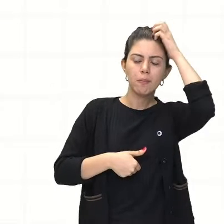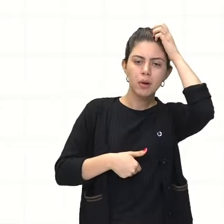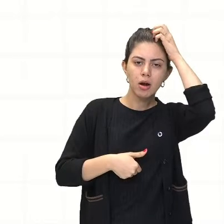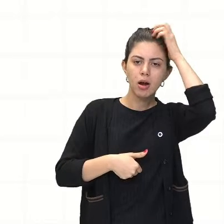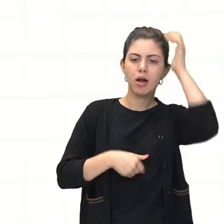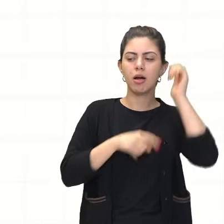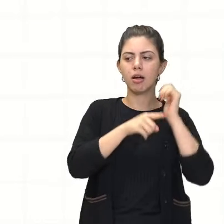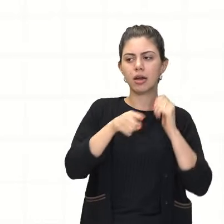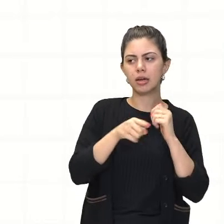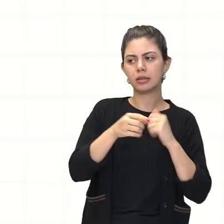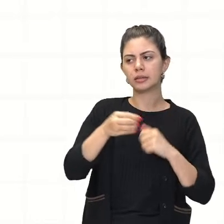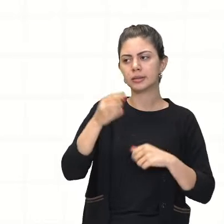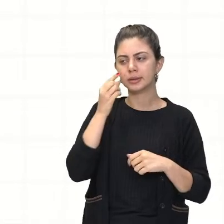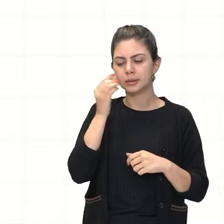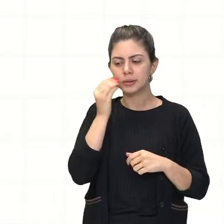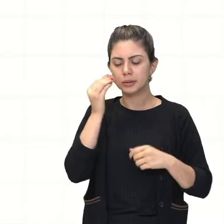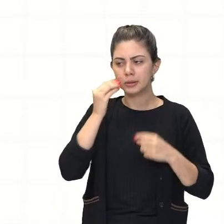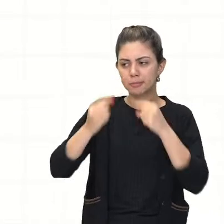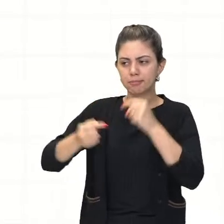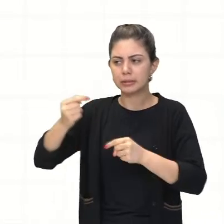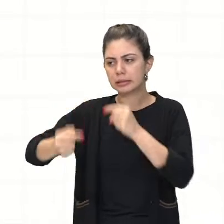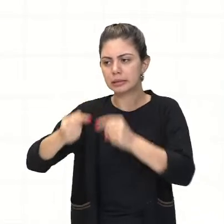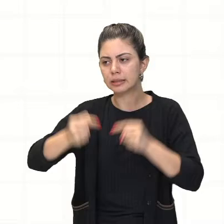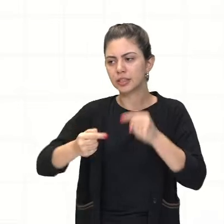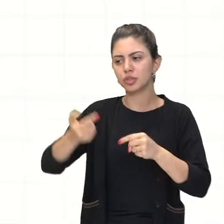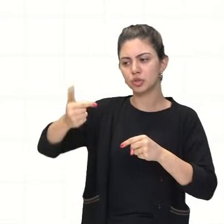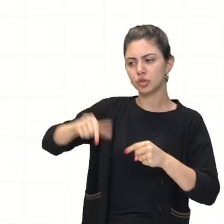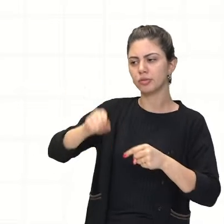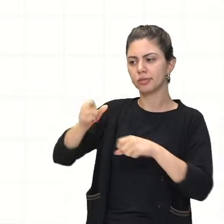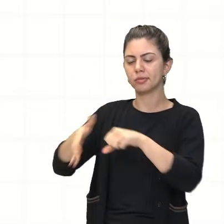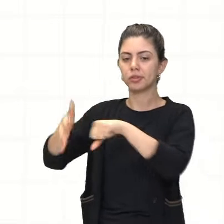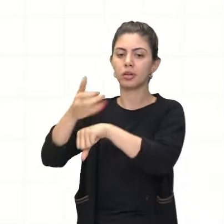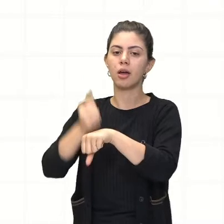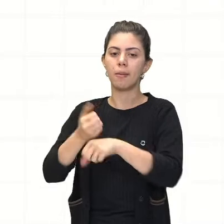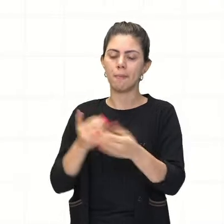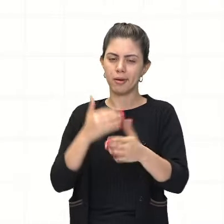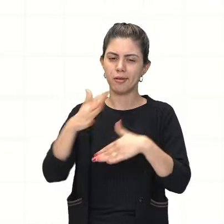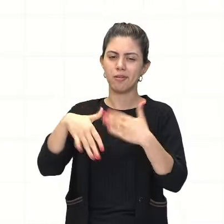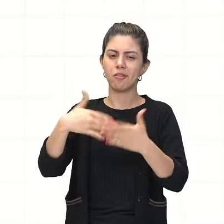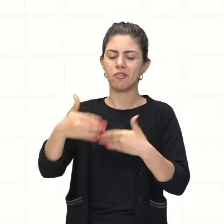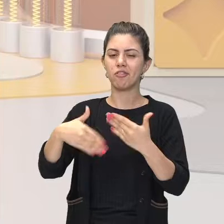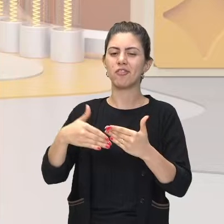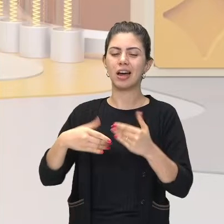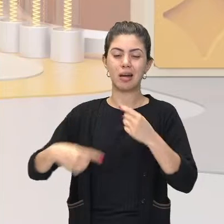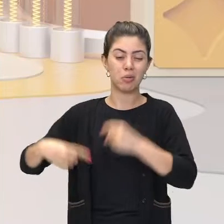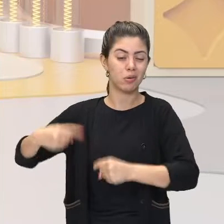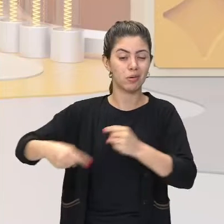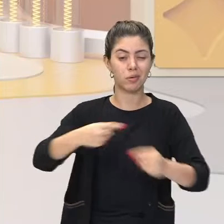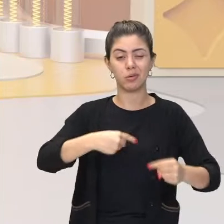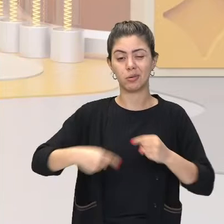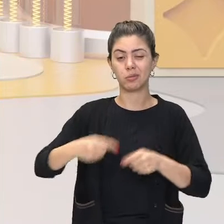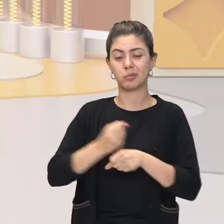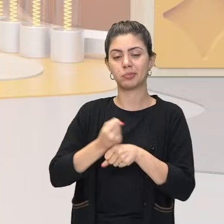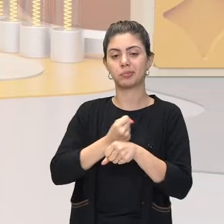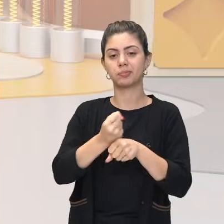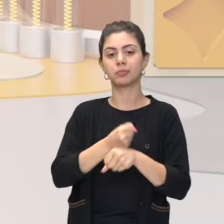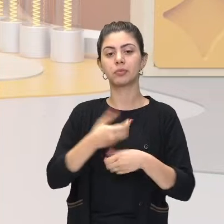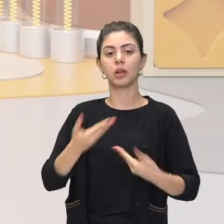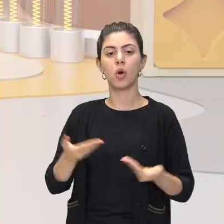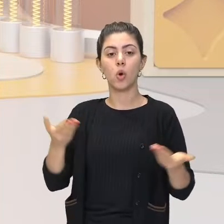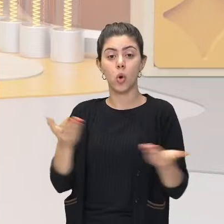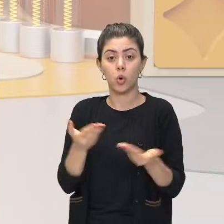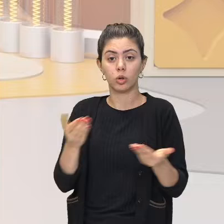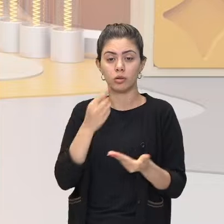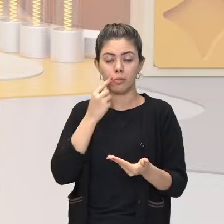essa luta de reconquista ela vai se intensificar alguns séculos à frente. E a gente vai analisar agora como que está a